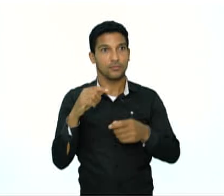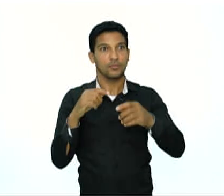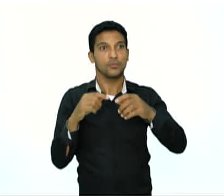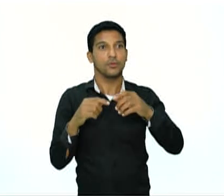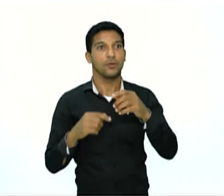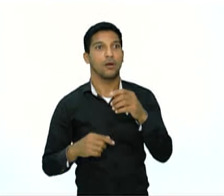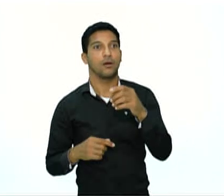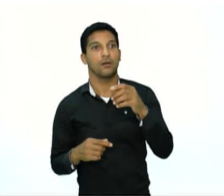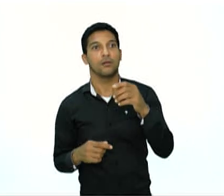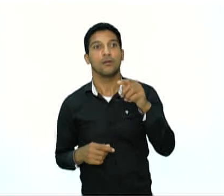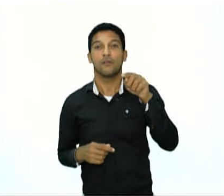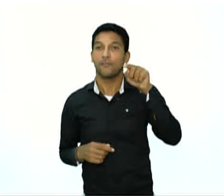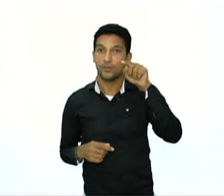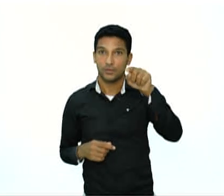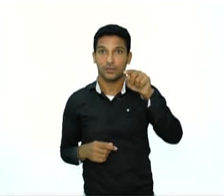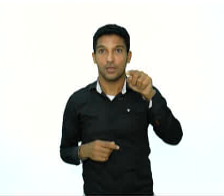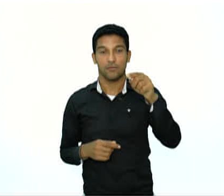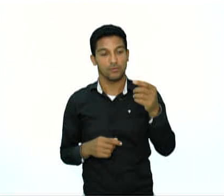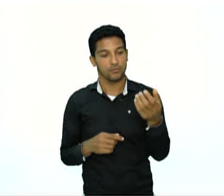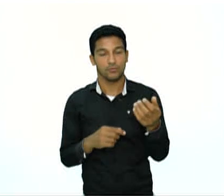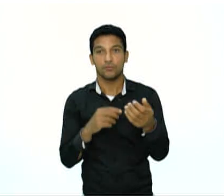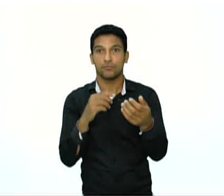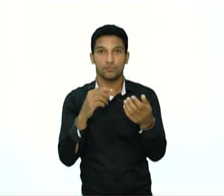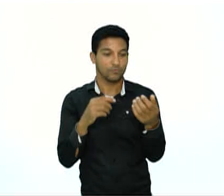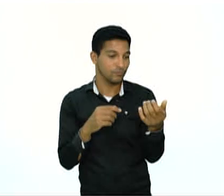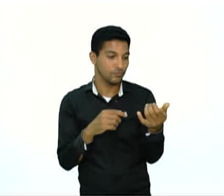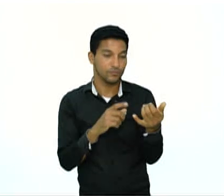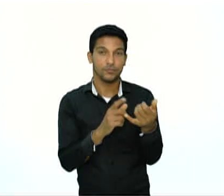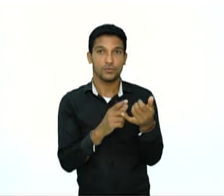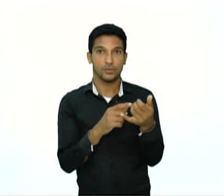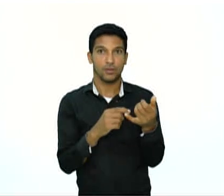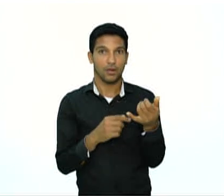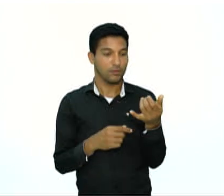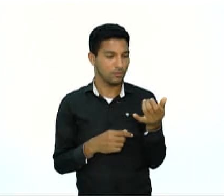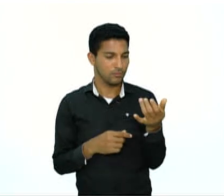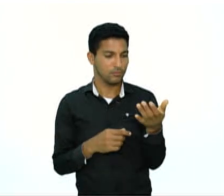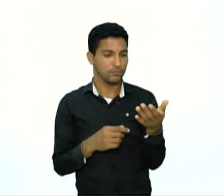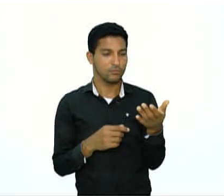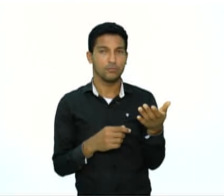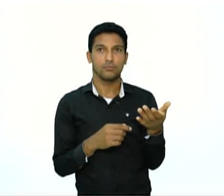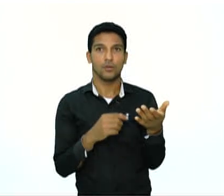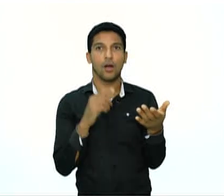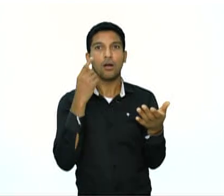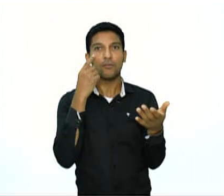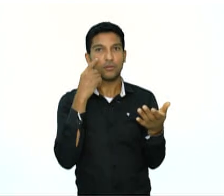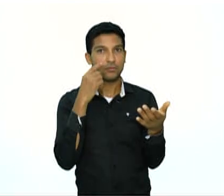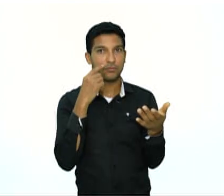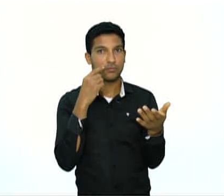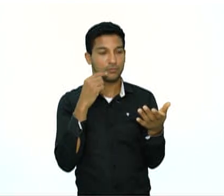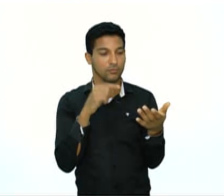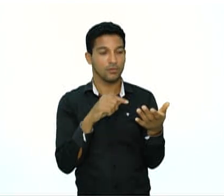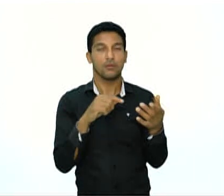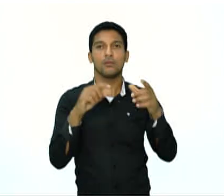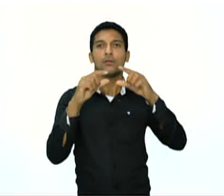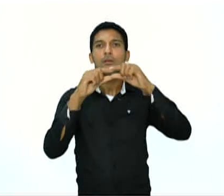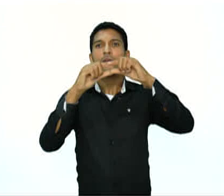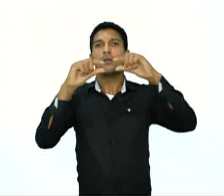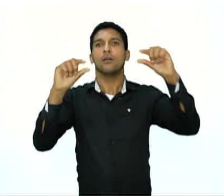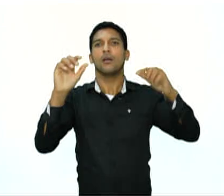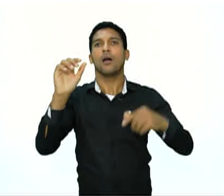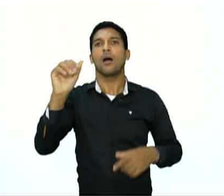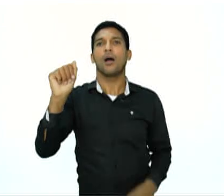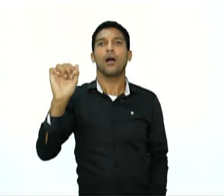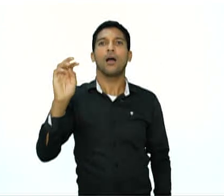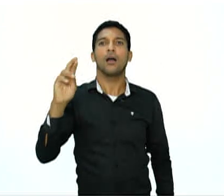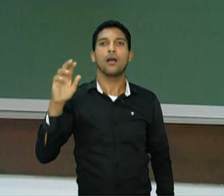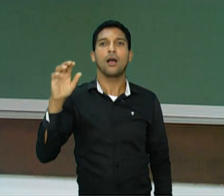recebe uma notícia encaminhada por um amigo. Procura o verbo aí. O primeiro verbo é abre, o segundo verbo é recebe. Tem alguma conjunção no